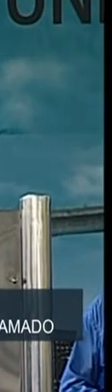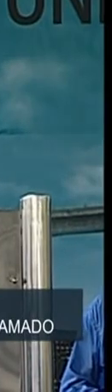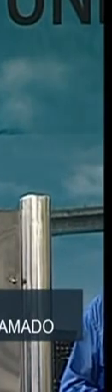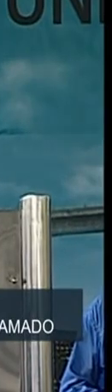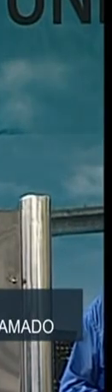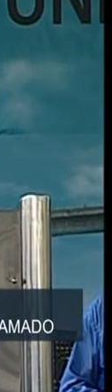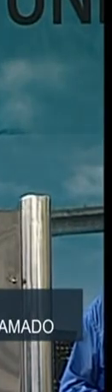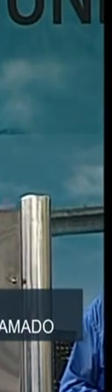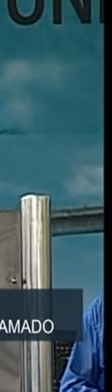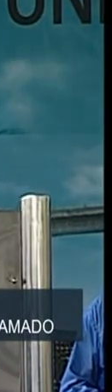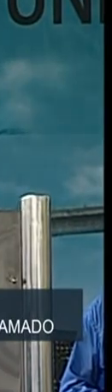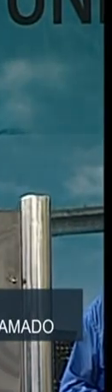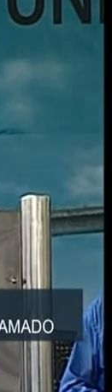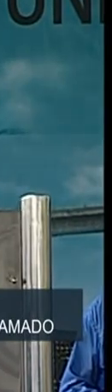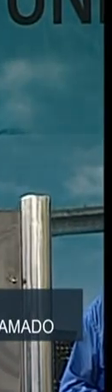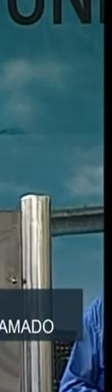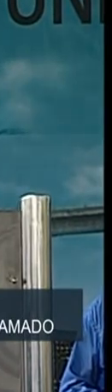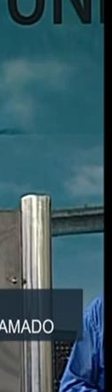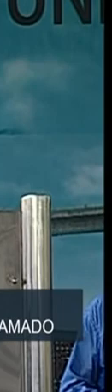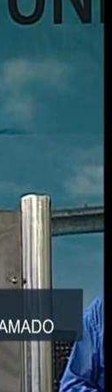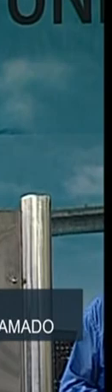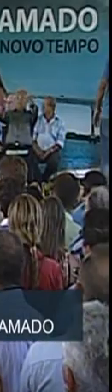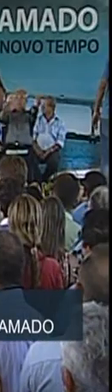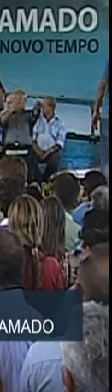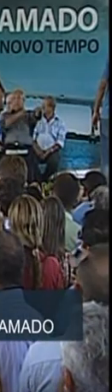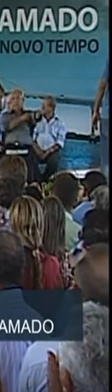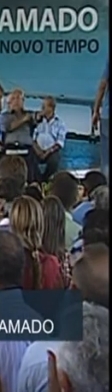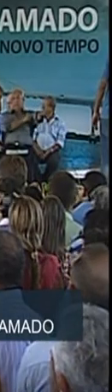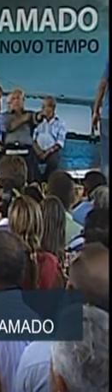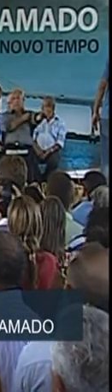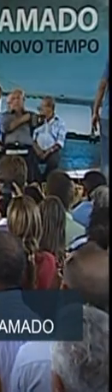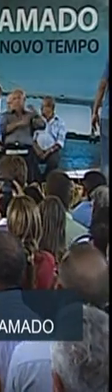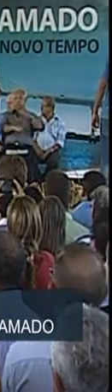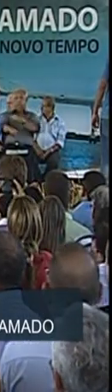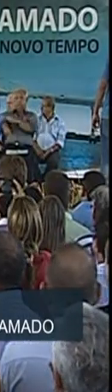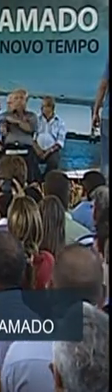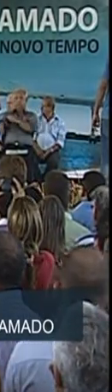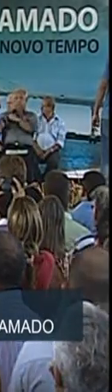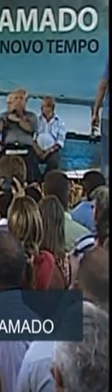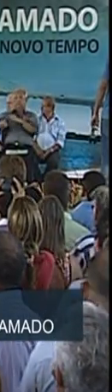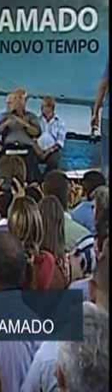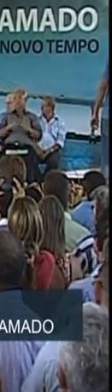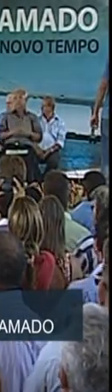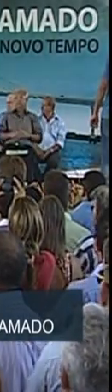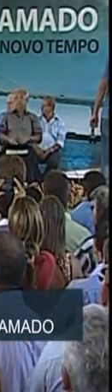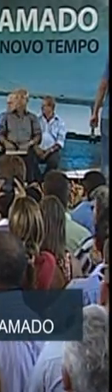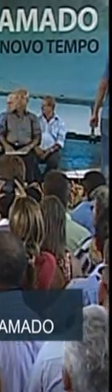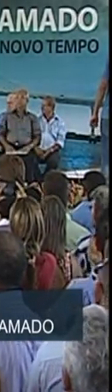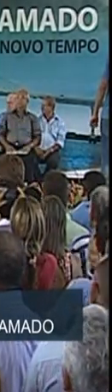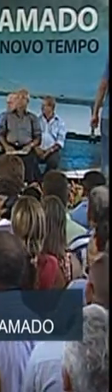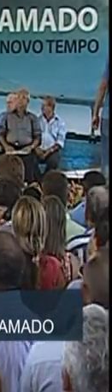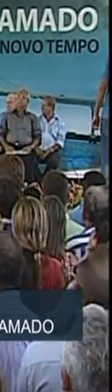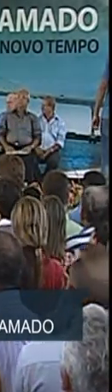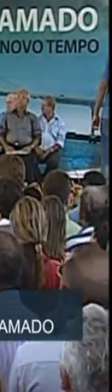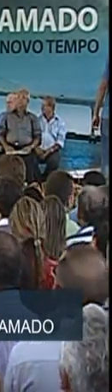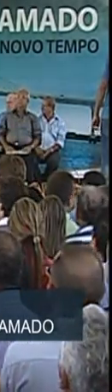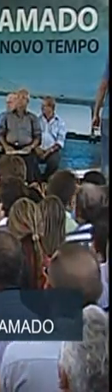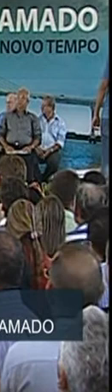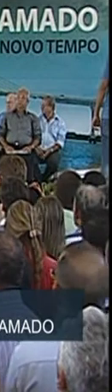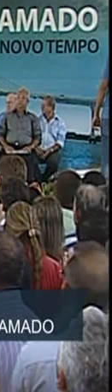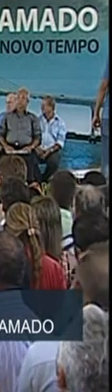Oliveira, também jovem empresário que tem feito um mandato voltado para o Estado e para o debate dos grandes temas da economia